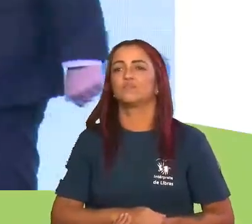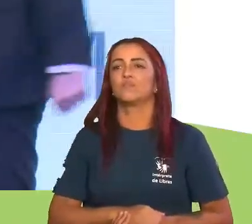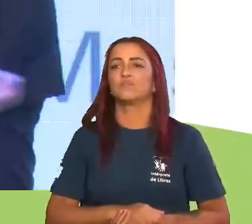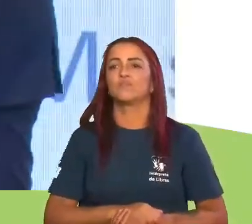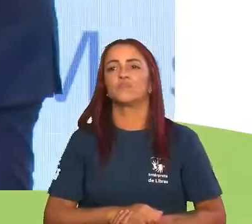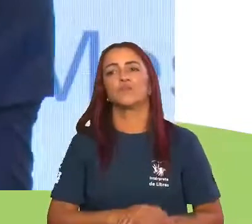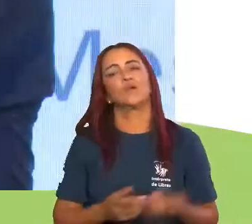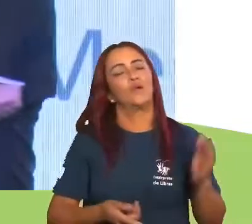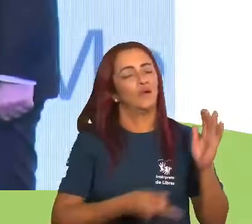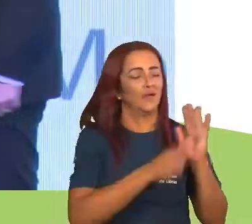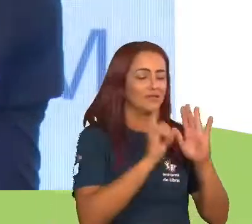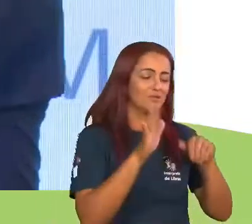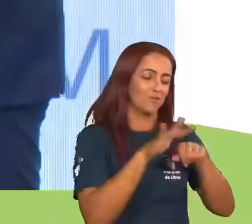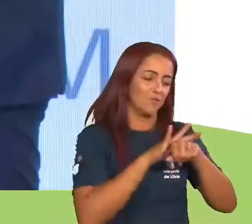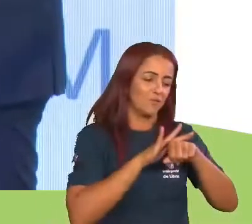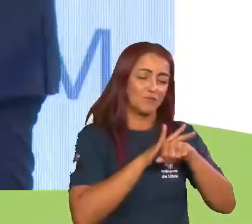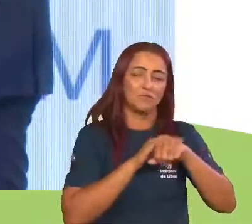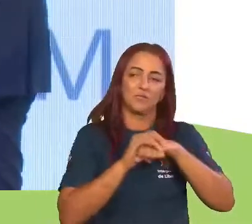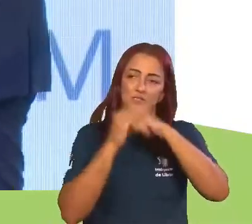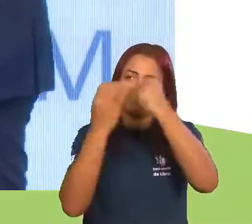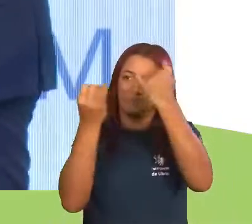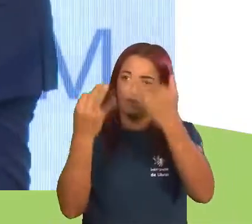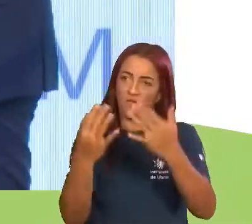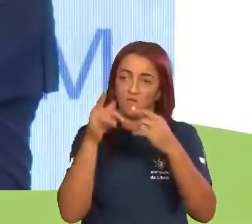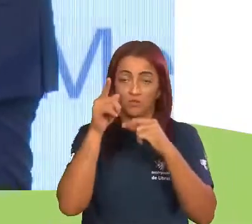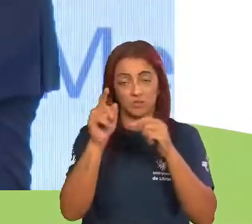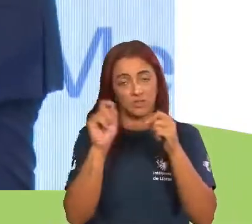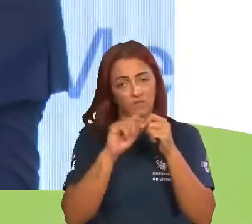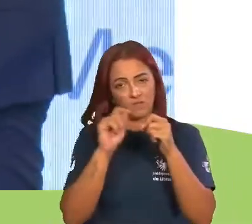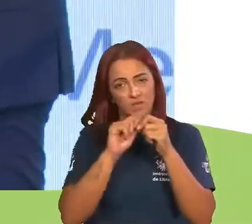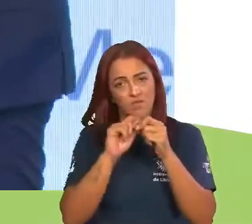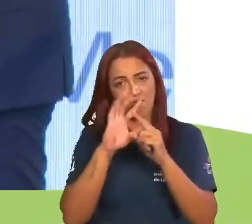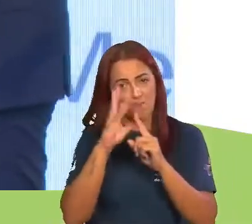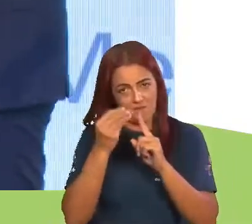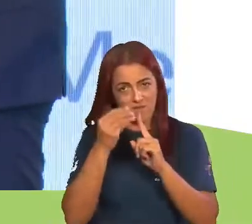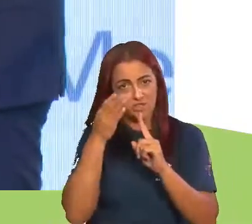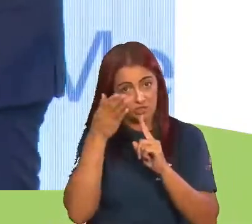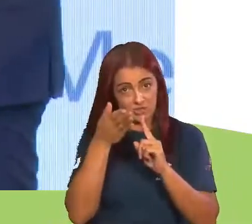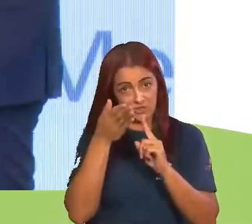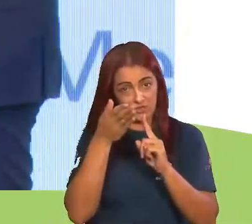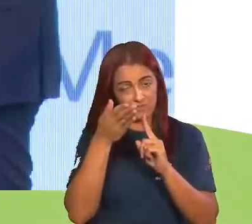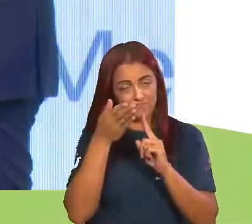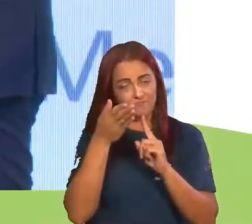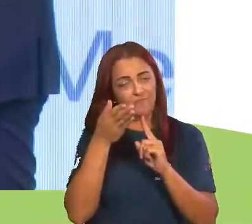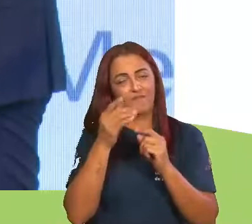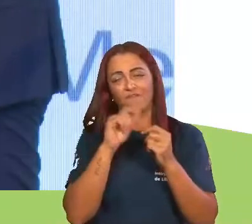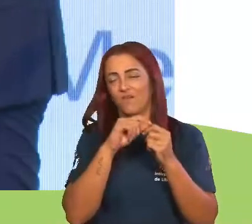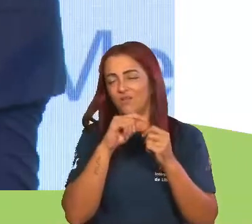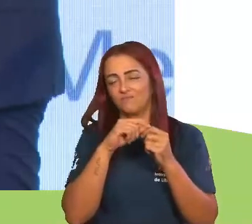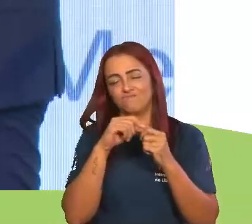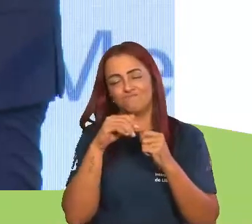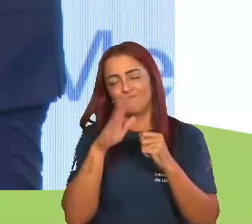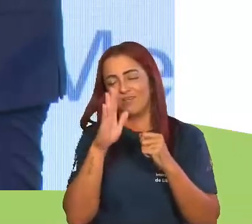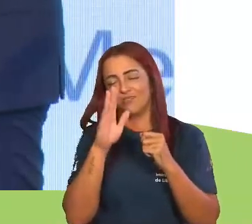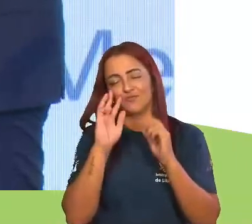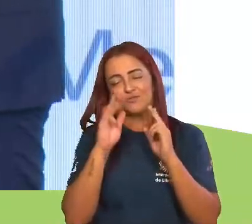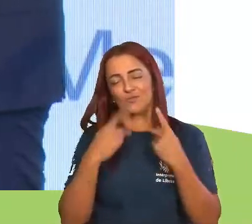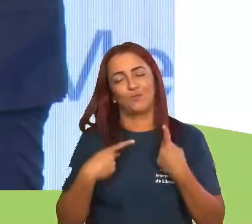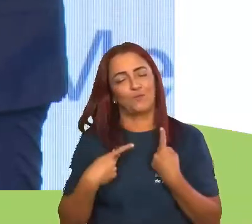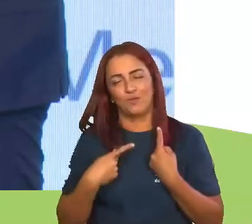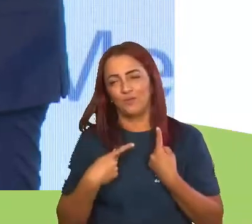né, no início, aquilo que você faz como artista, eu acho que você faz muito mais como ser